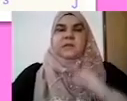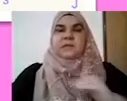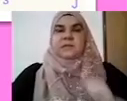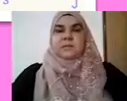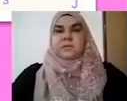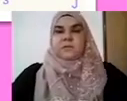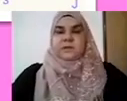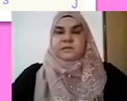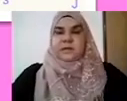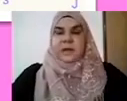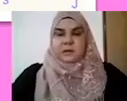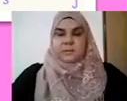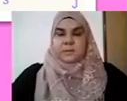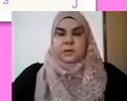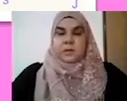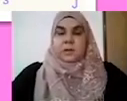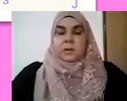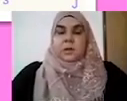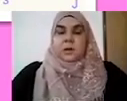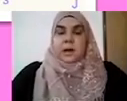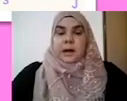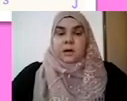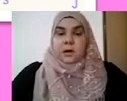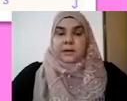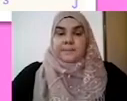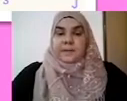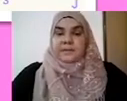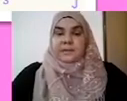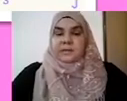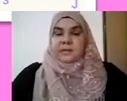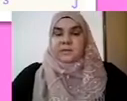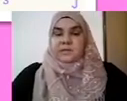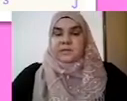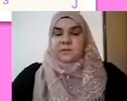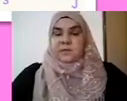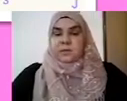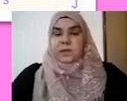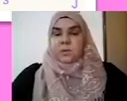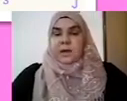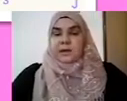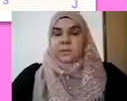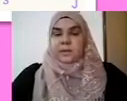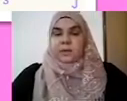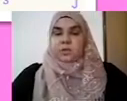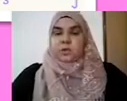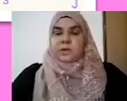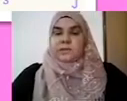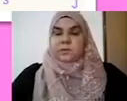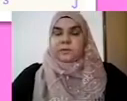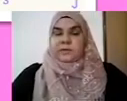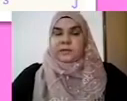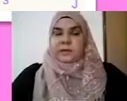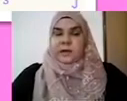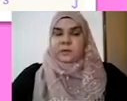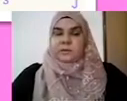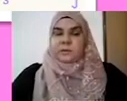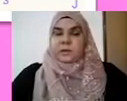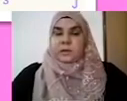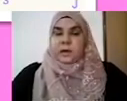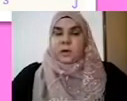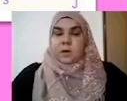vértice C em cima do vértice K. Agora, presta atenção, vocês estão vendo que o A e o B, os dois são 90